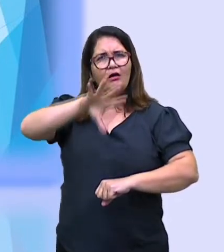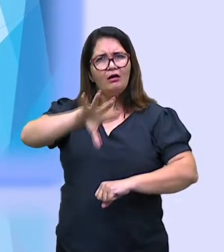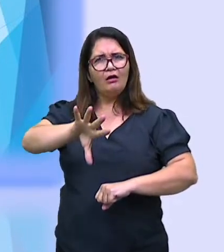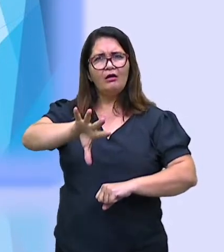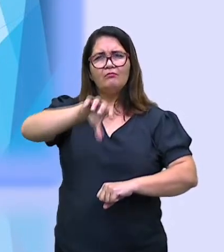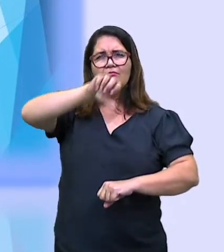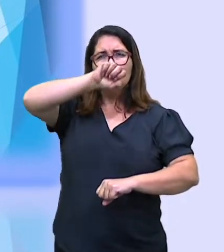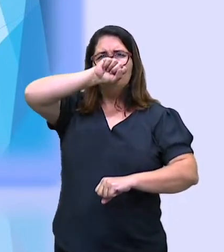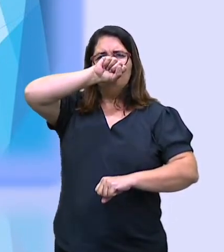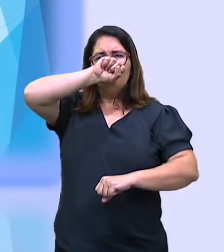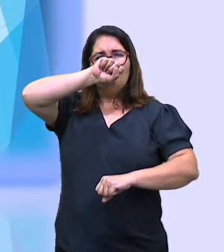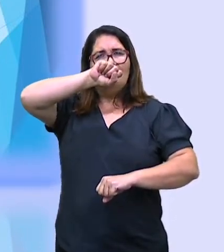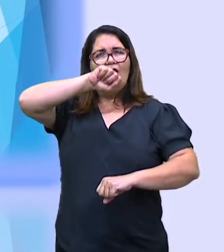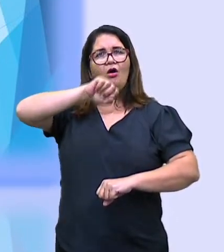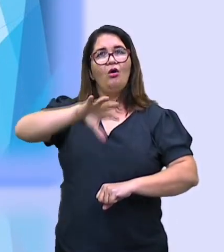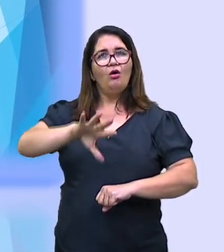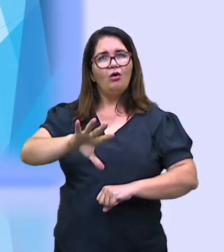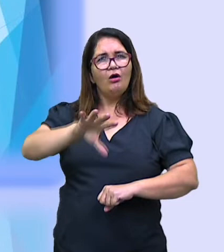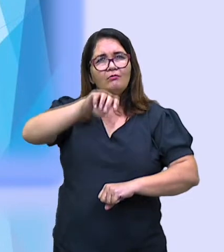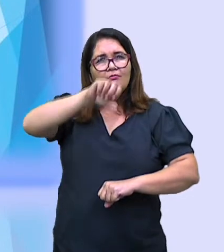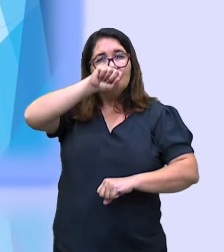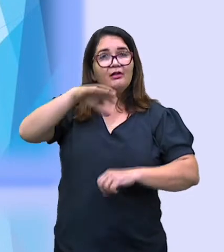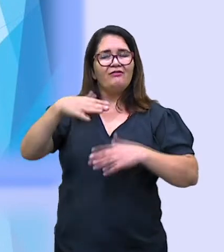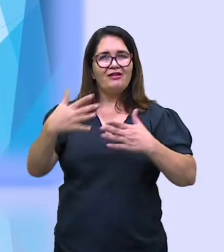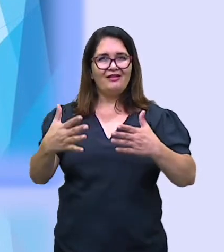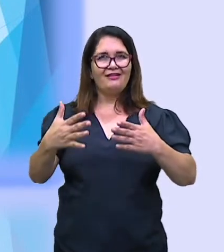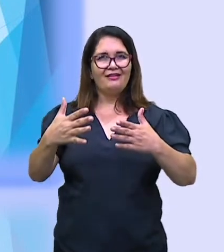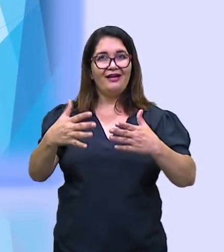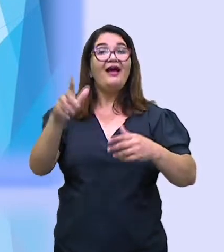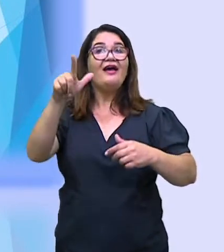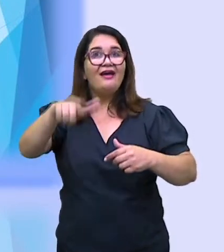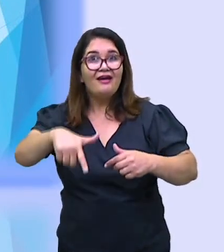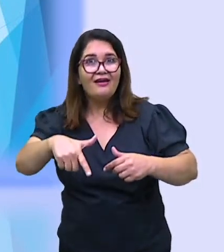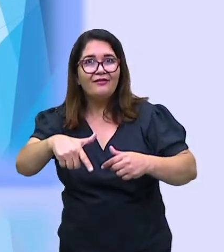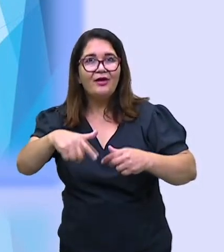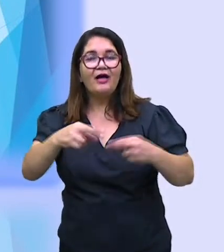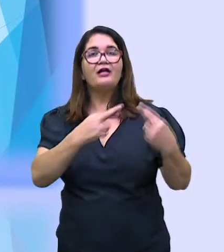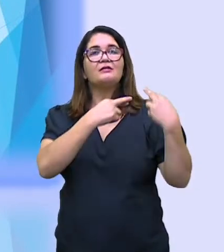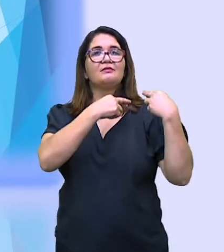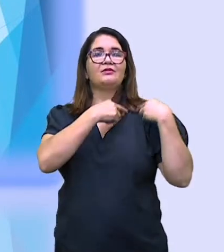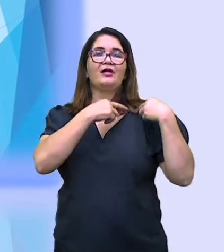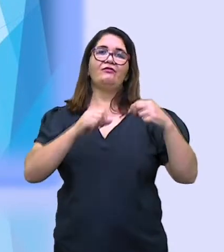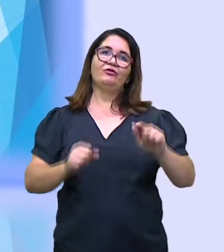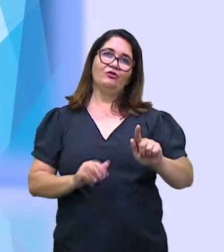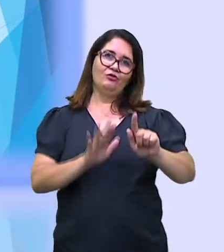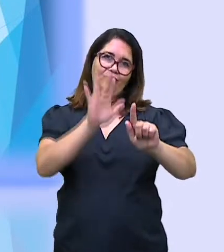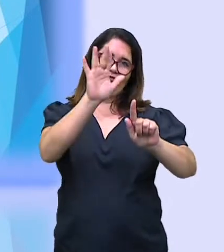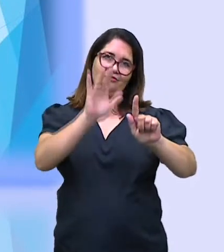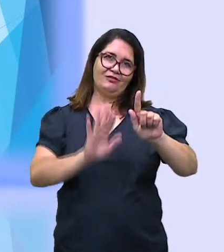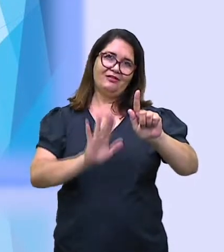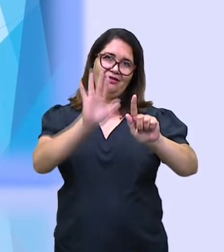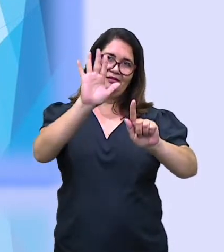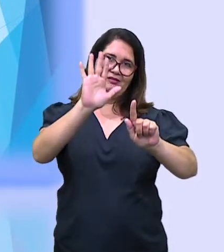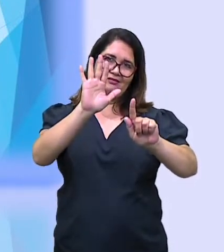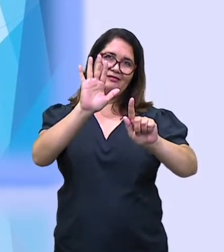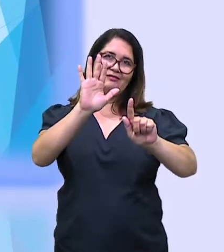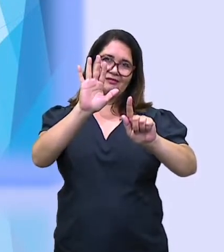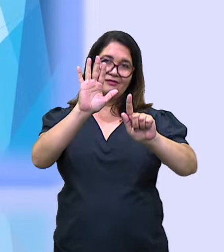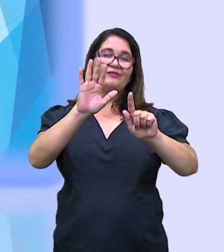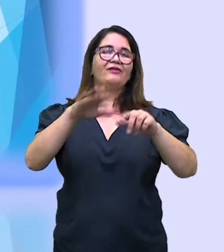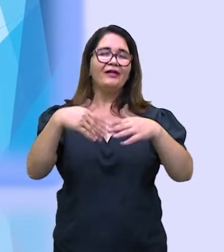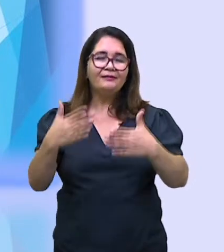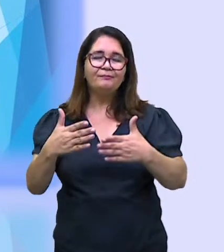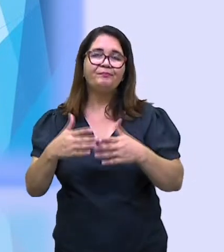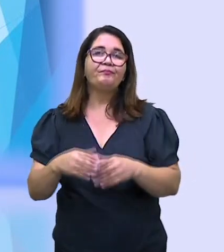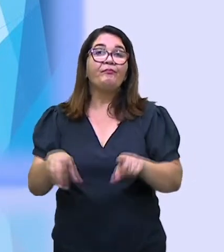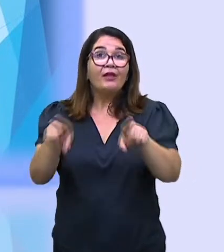ar, mas que você tem todos esses elementos que fazem parte desse processo respiratório. E o que será